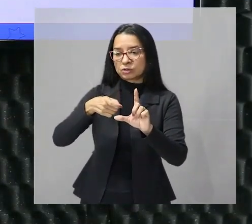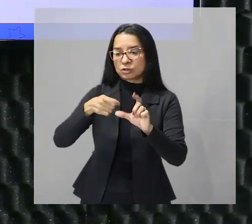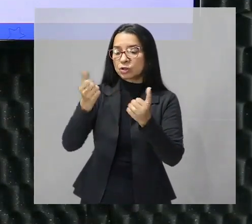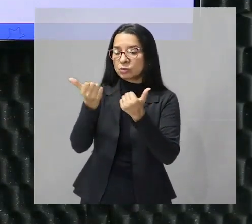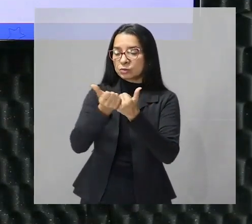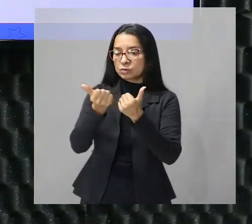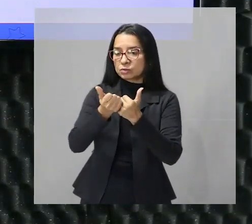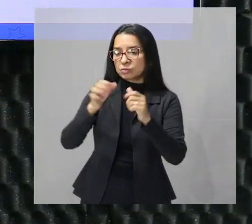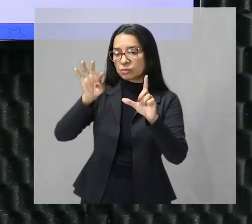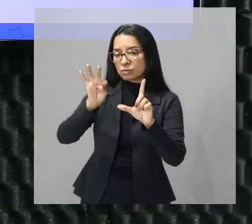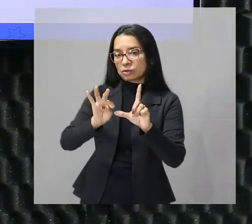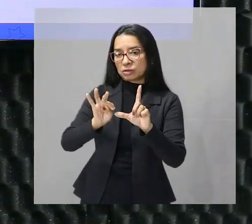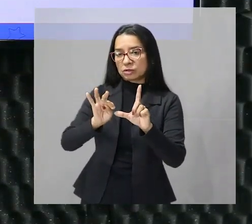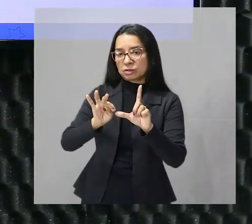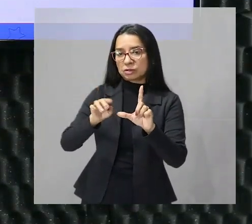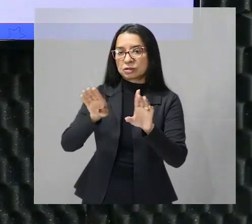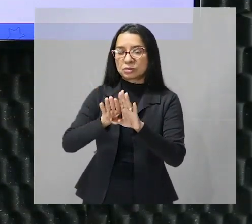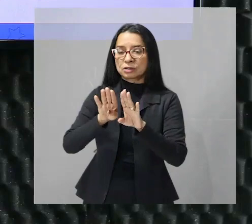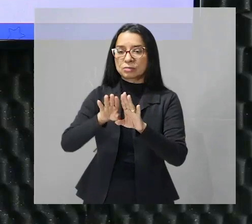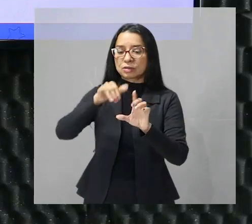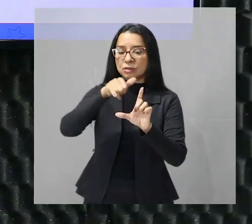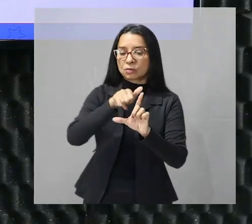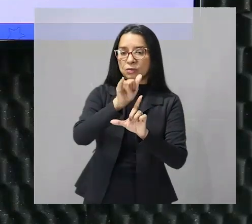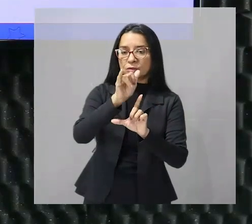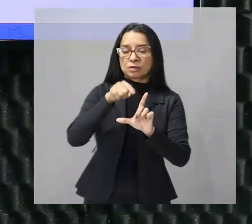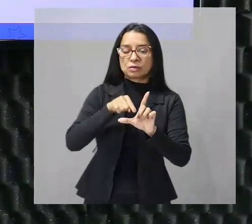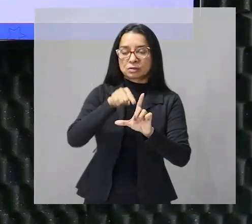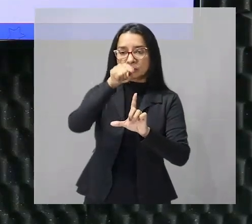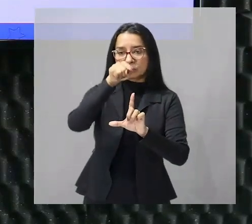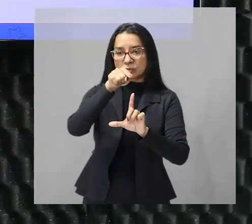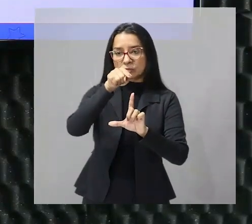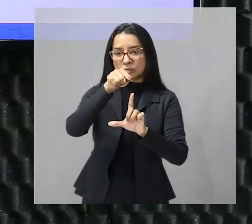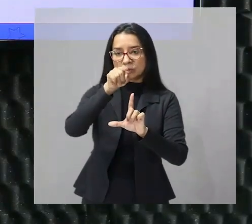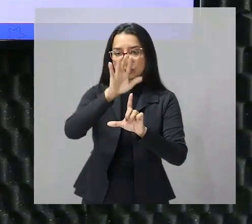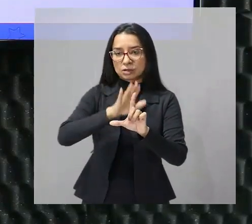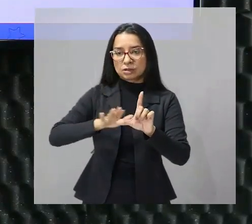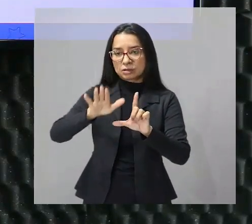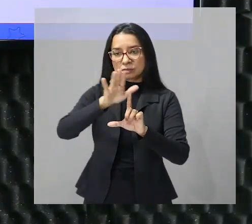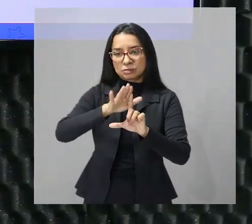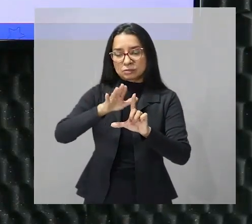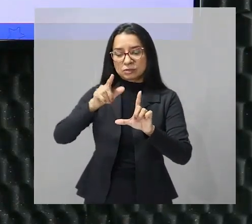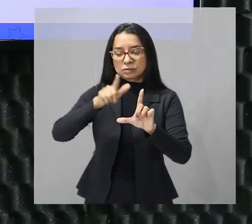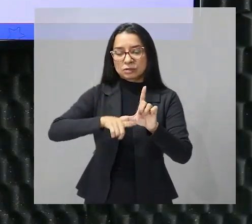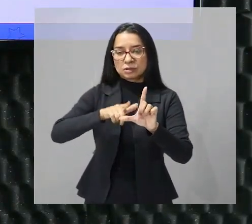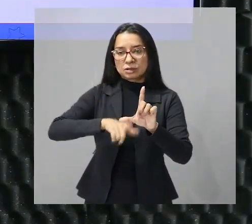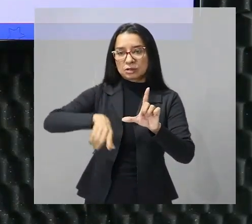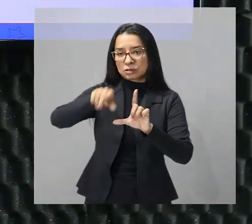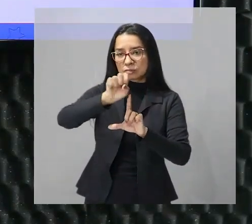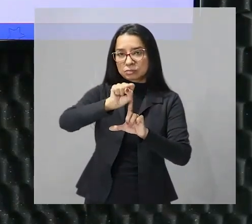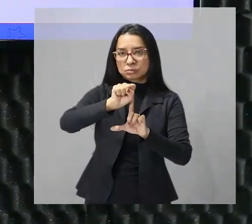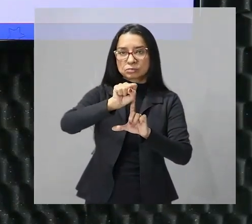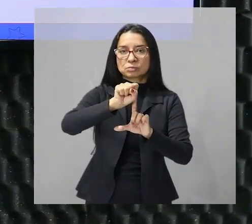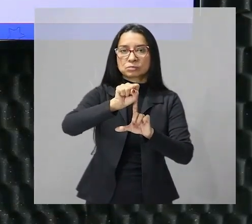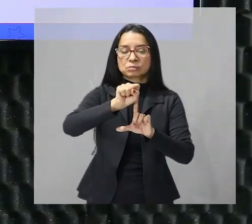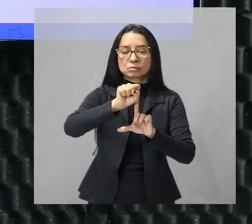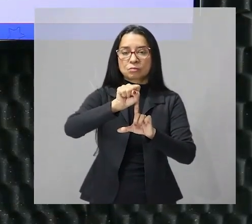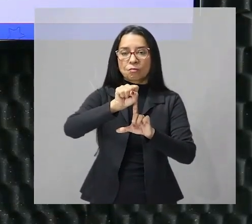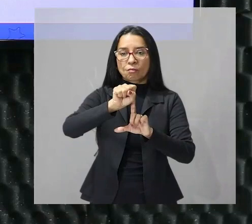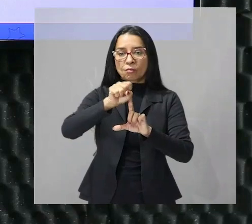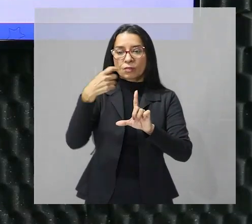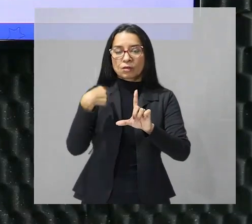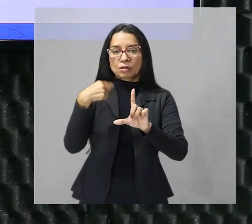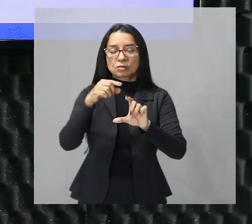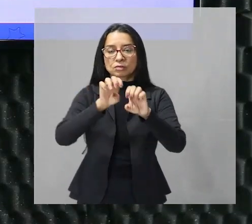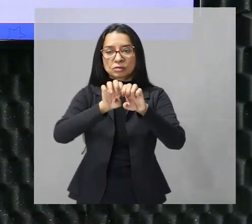E a mesma coisa acontece com o Y. Nesse eixo, a informação é espaço. A letra correspondente é o S. Portanto, a